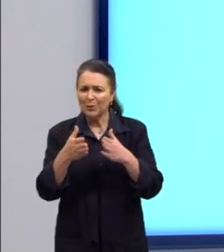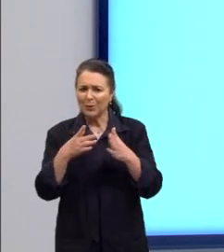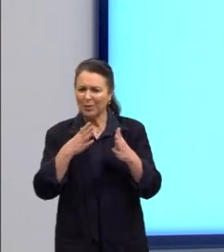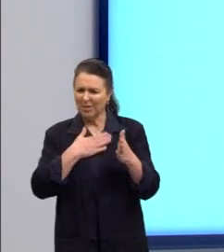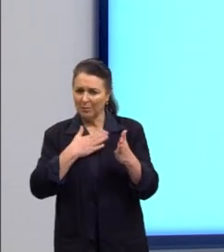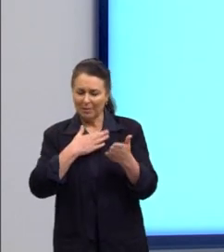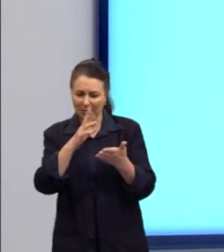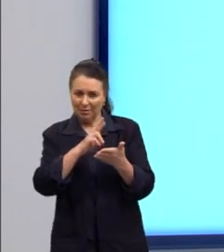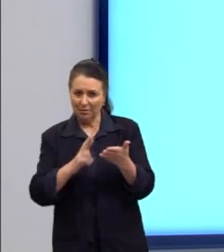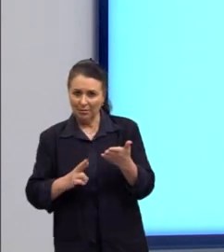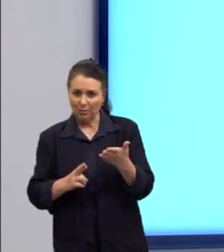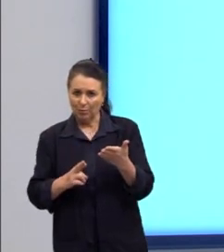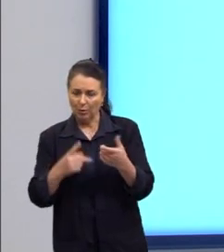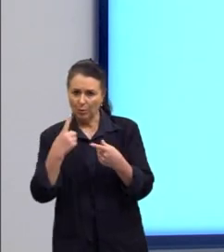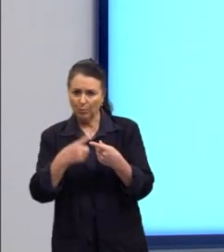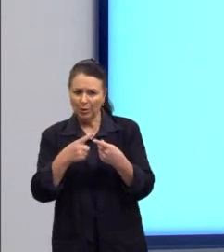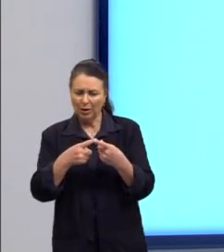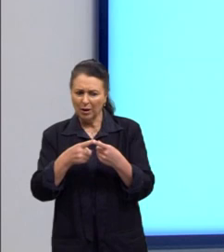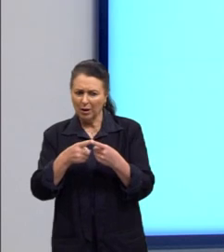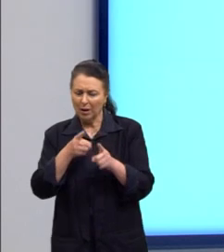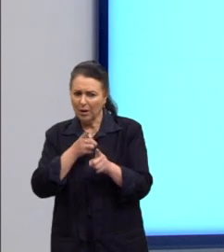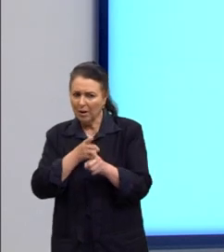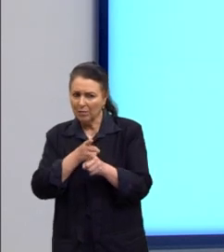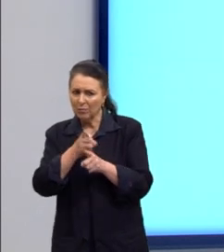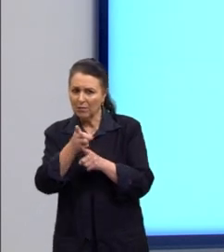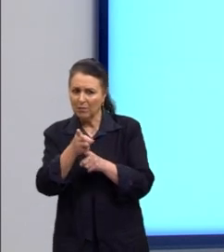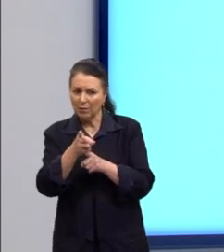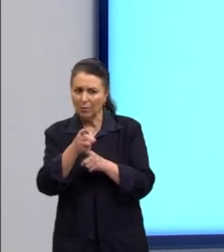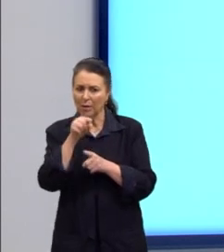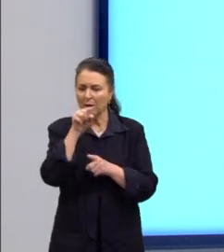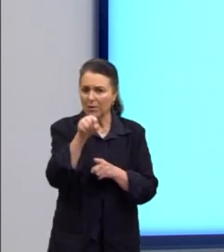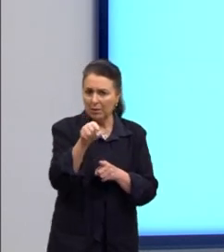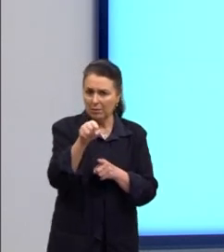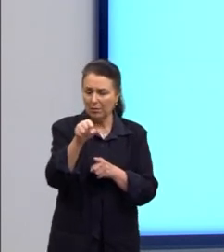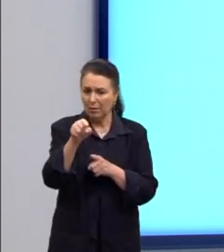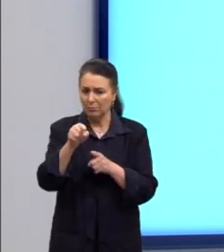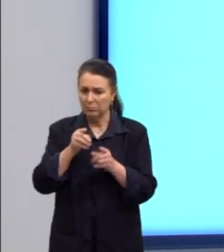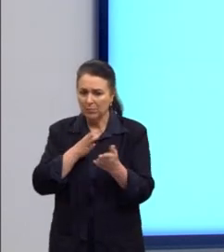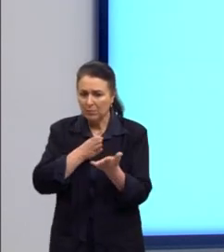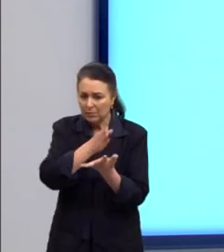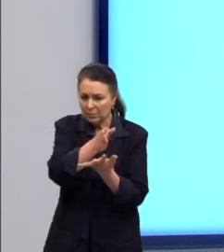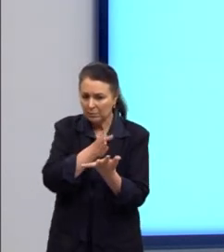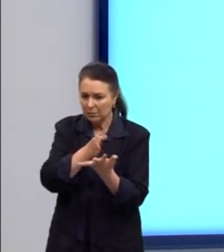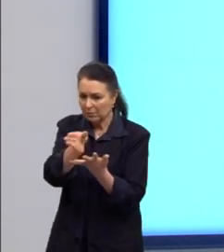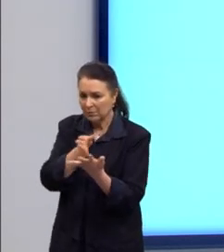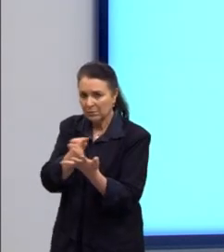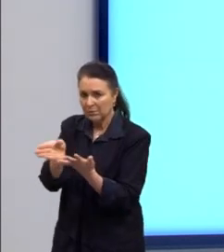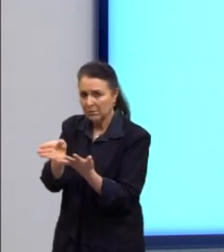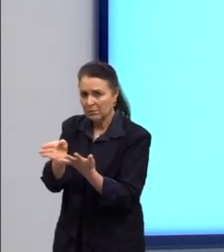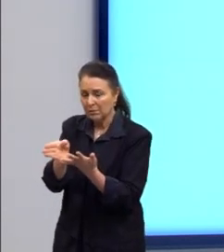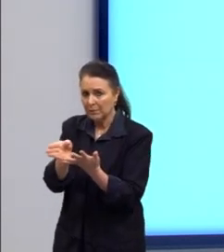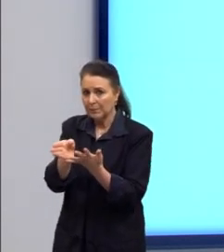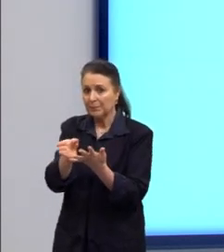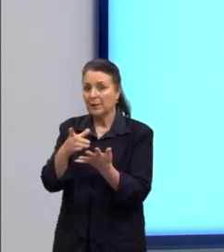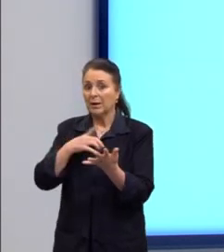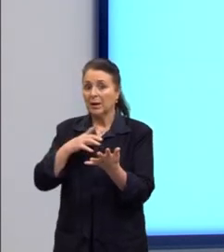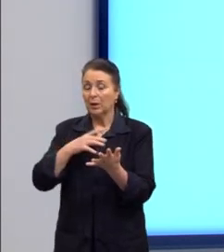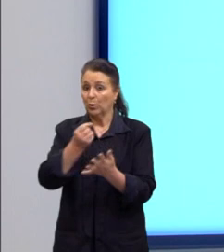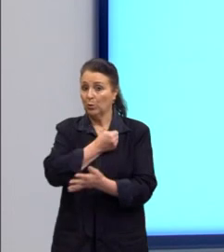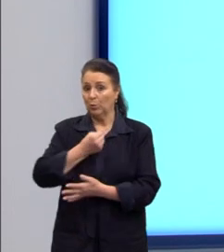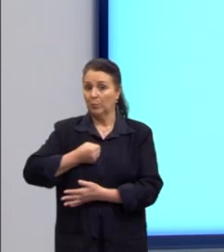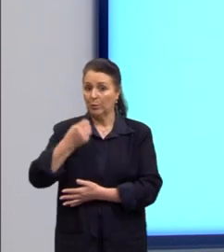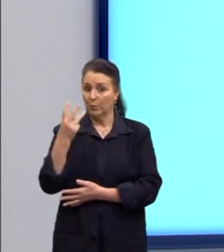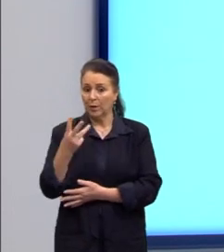Porque elas estão direcionando para um determinado caminho para um determinado direcionamento e a nossa dica número 3